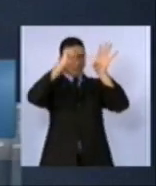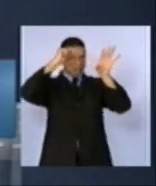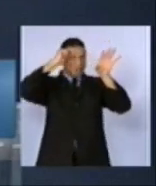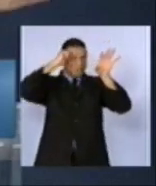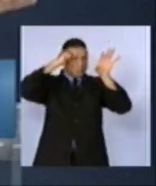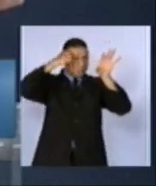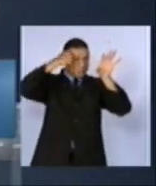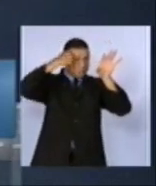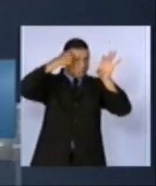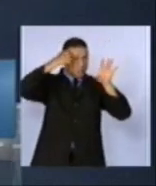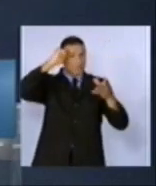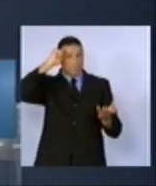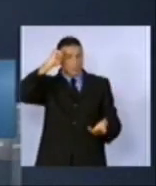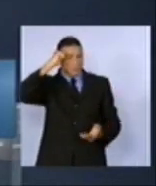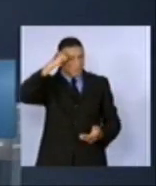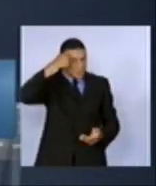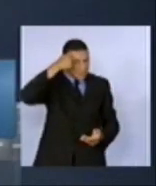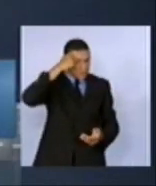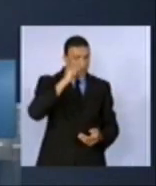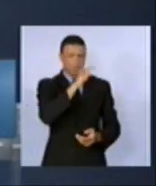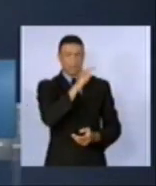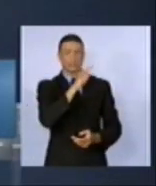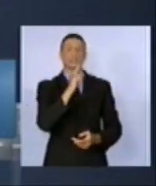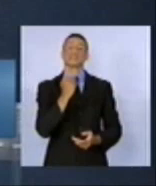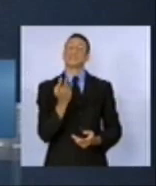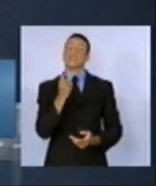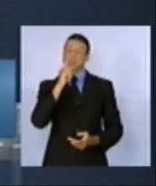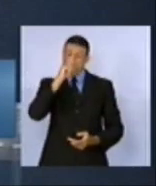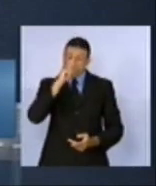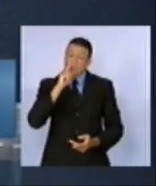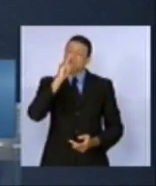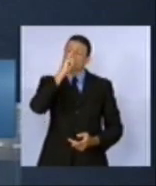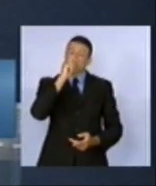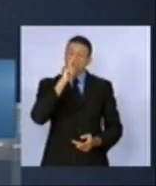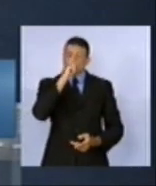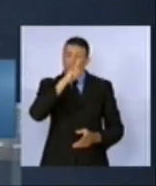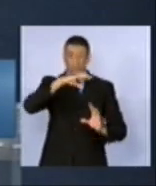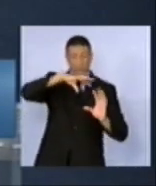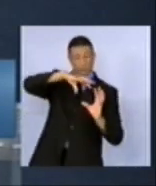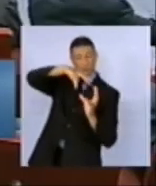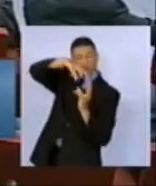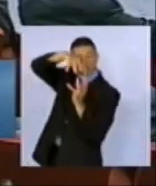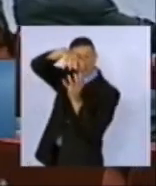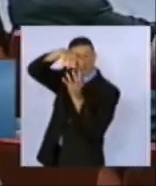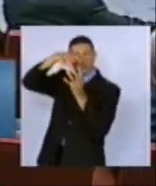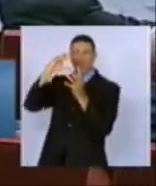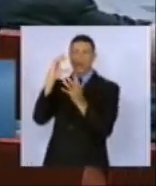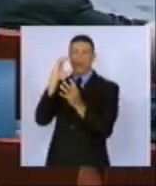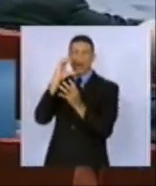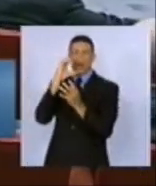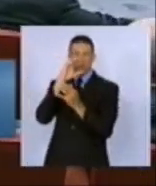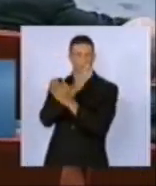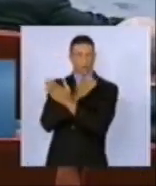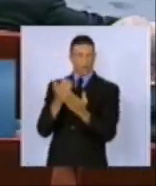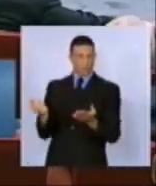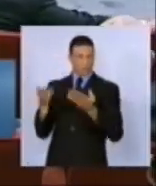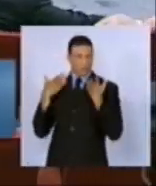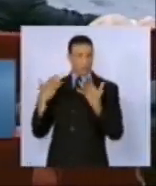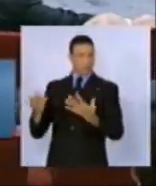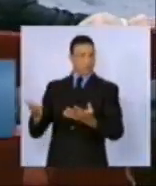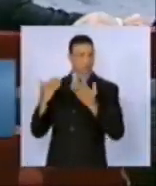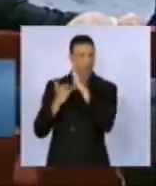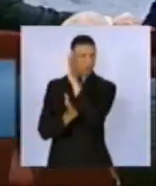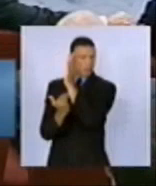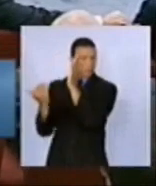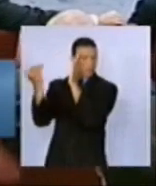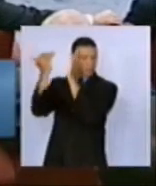carbono Preto né que pode contribuir significativa mente aquecimento da atmosfera mas não é quantificado em Brasil nunca